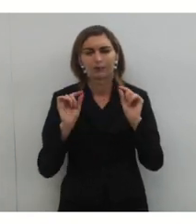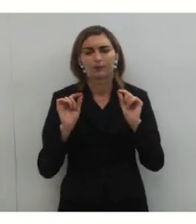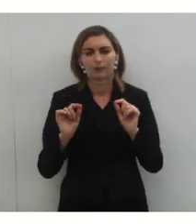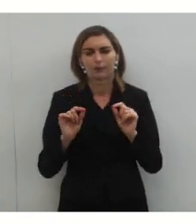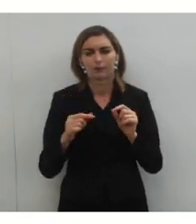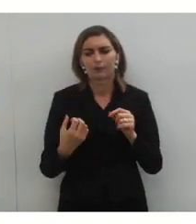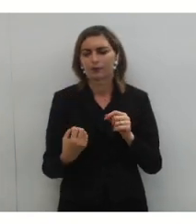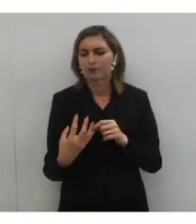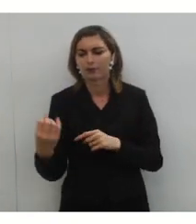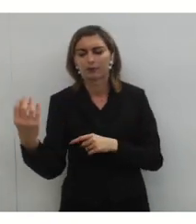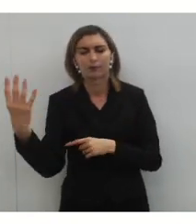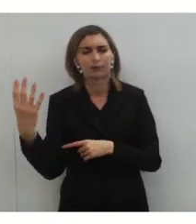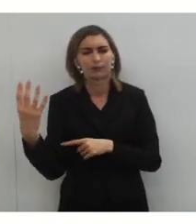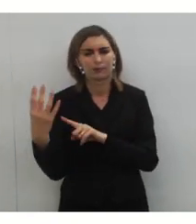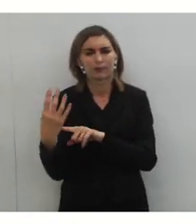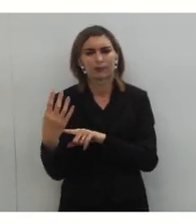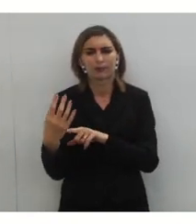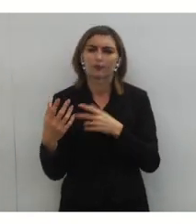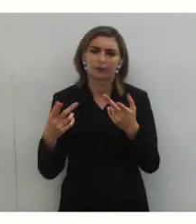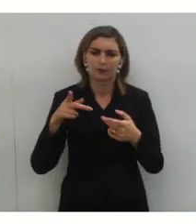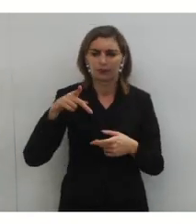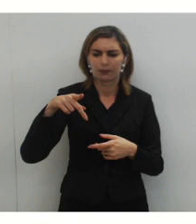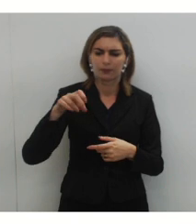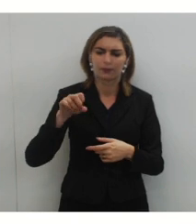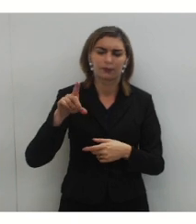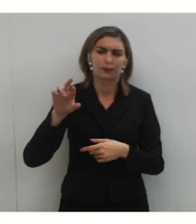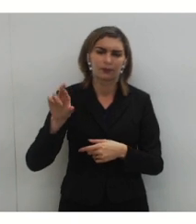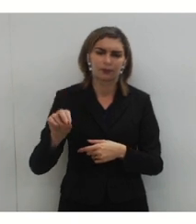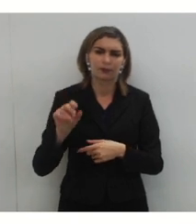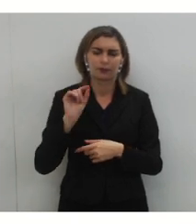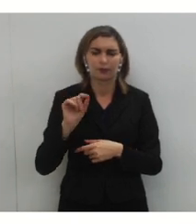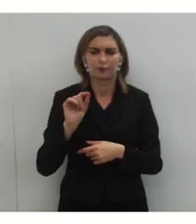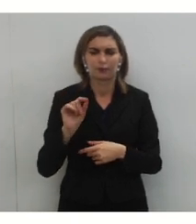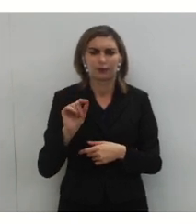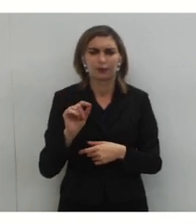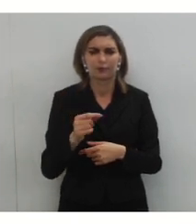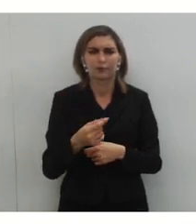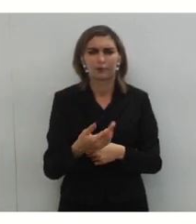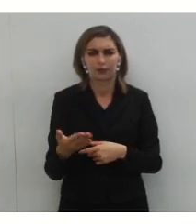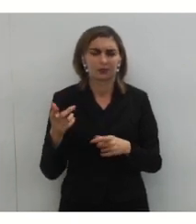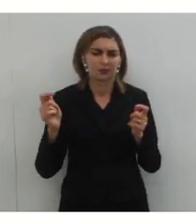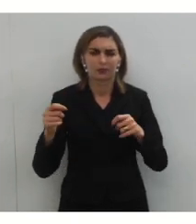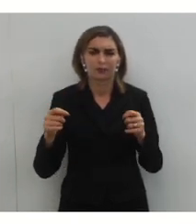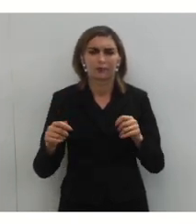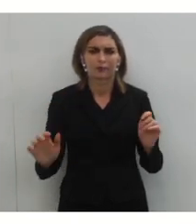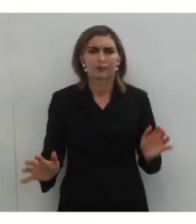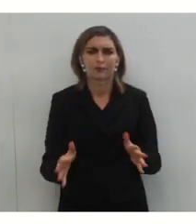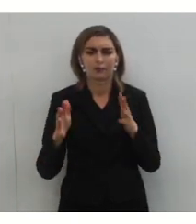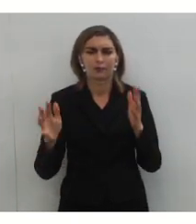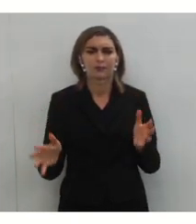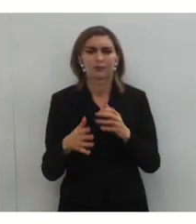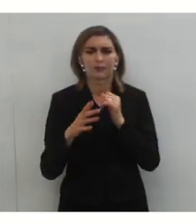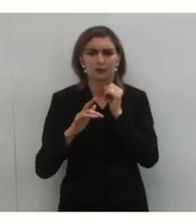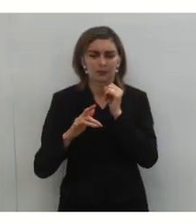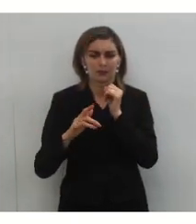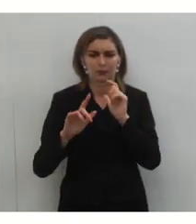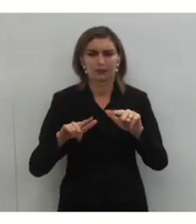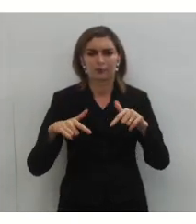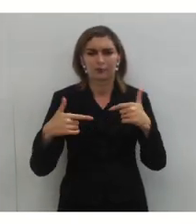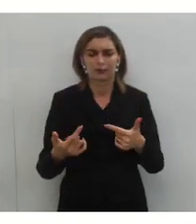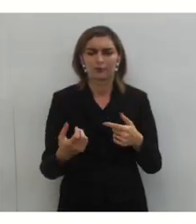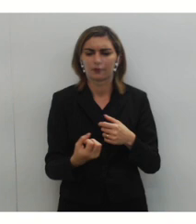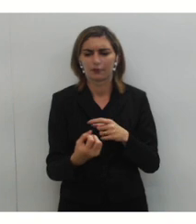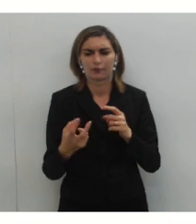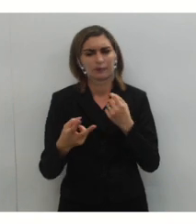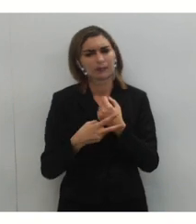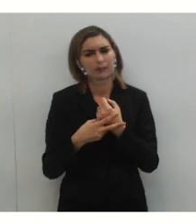que viajou? Pedro. Então, a quem eu posso atribuir a ação verbal de